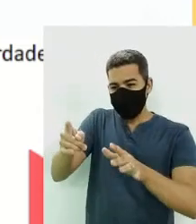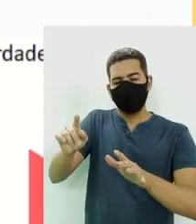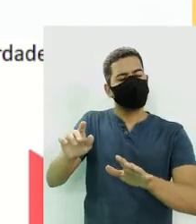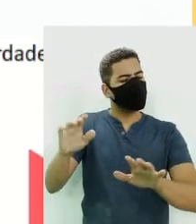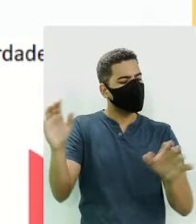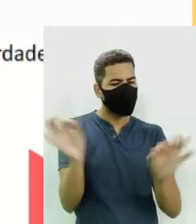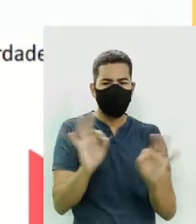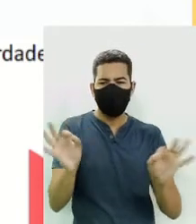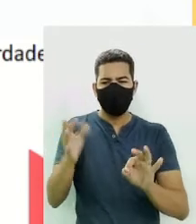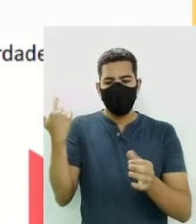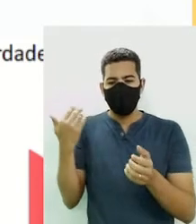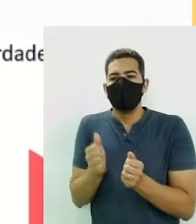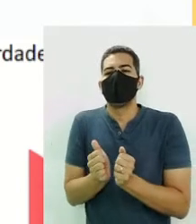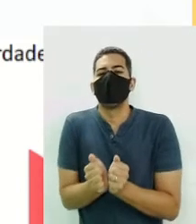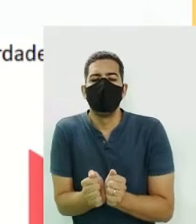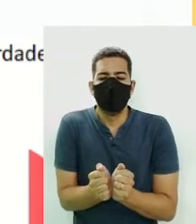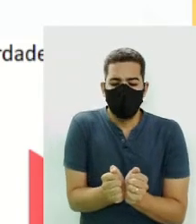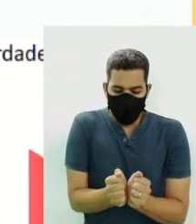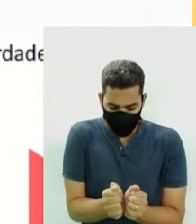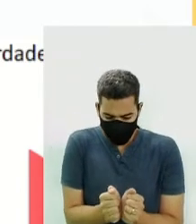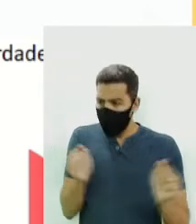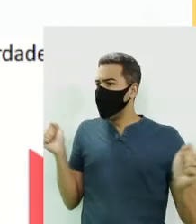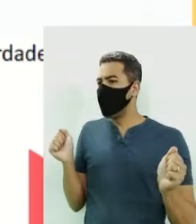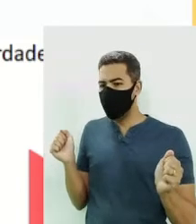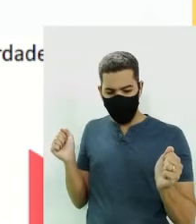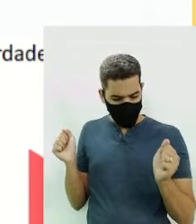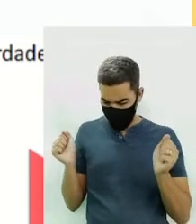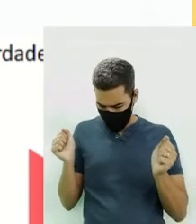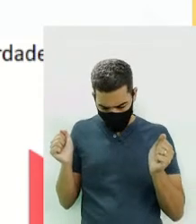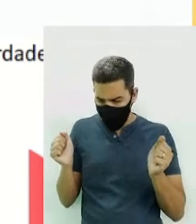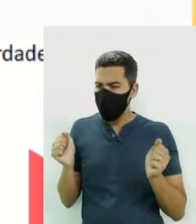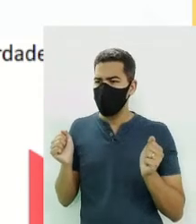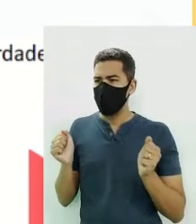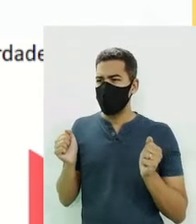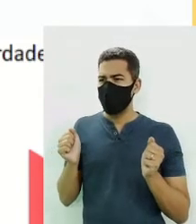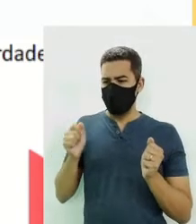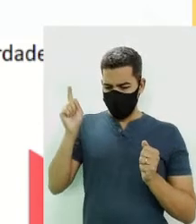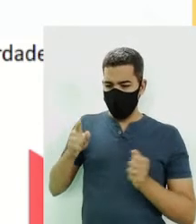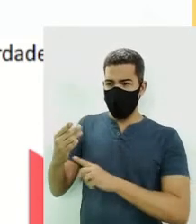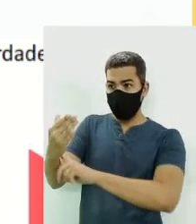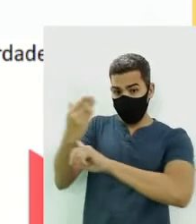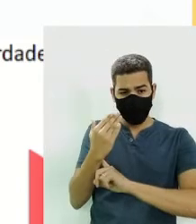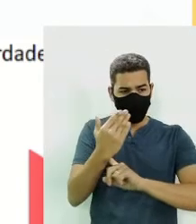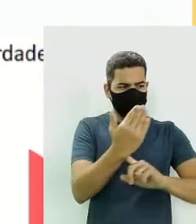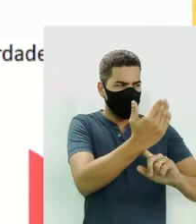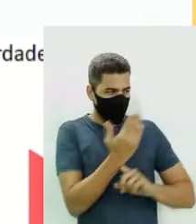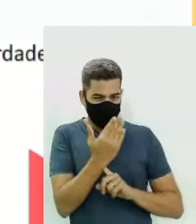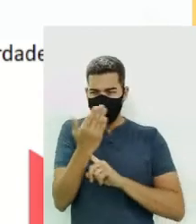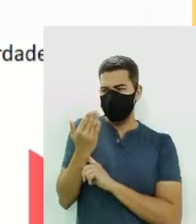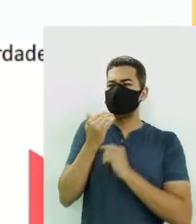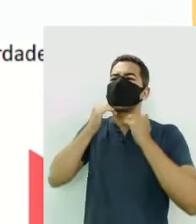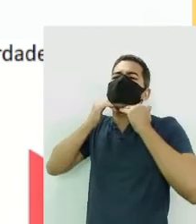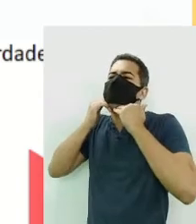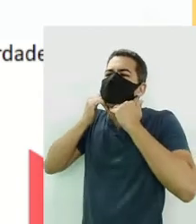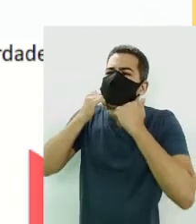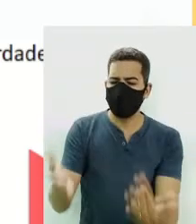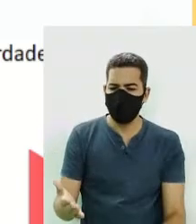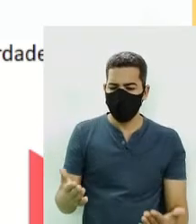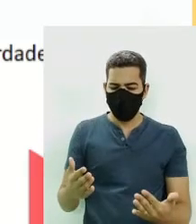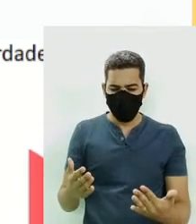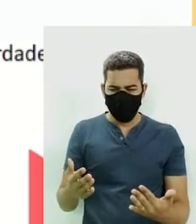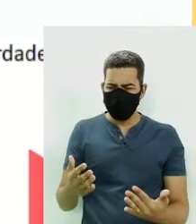éramos escravos e no dia seguinte libertos, mas não nos deram estrutura, não fizeram o que era certo. E